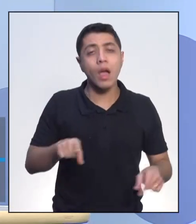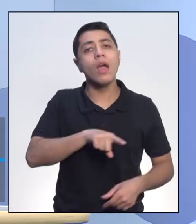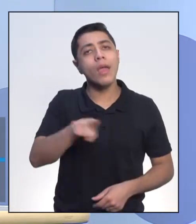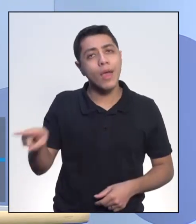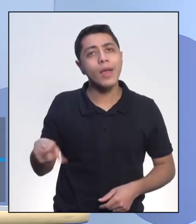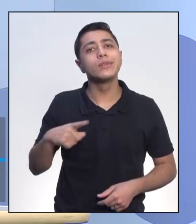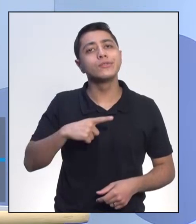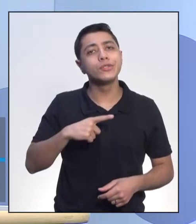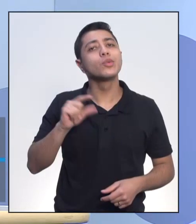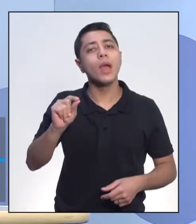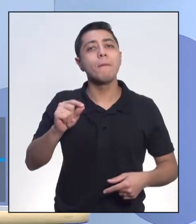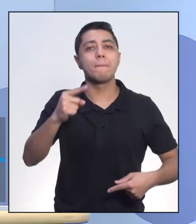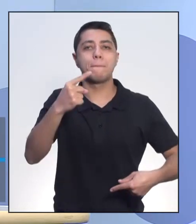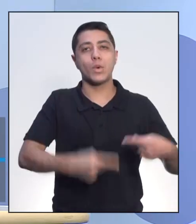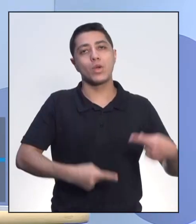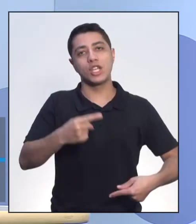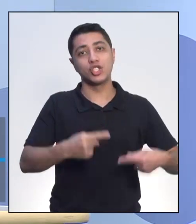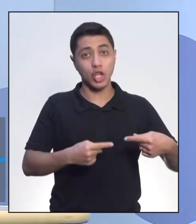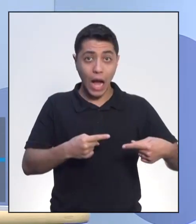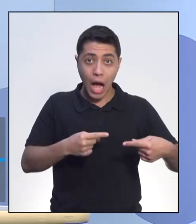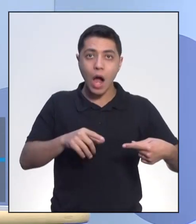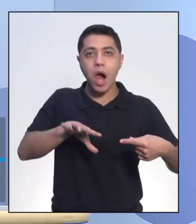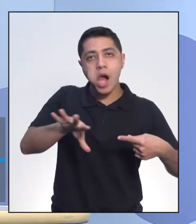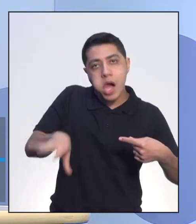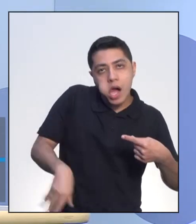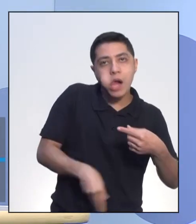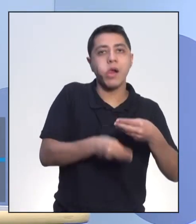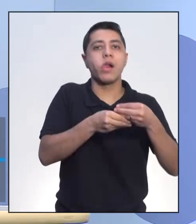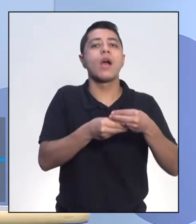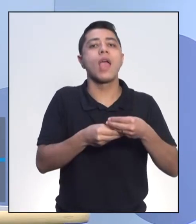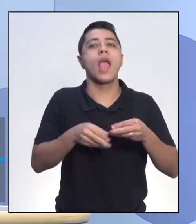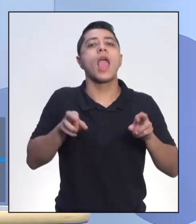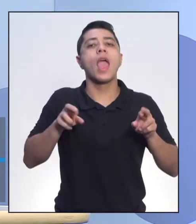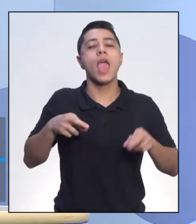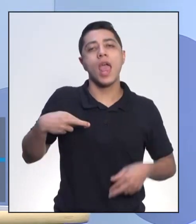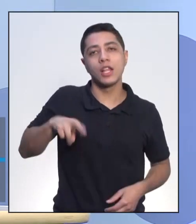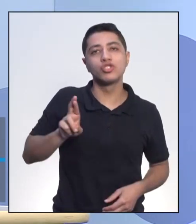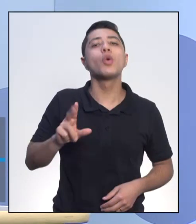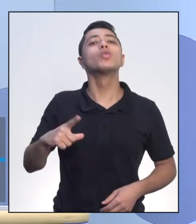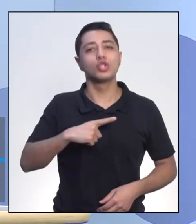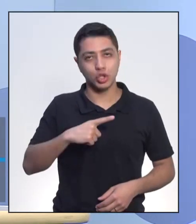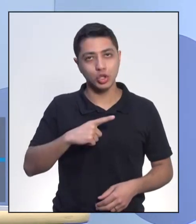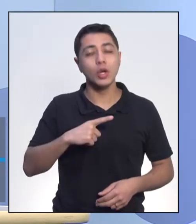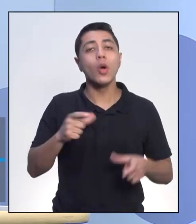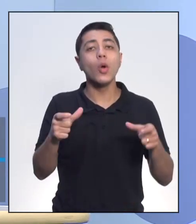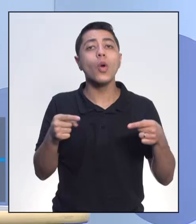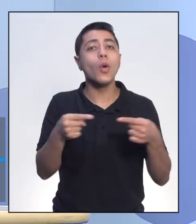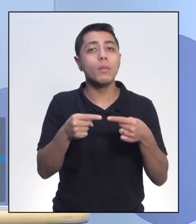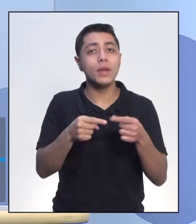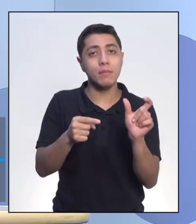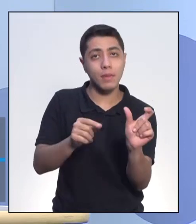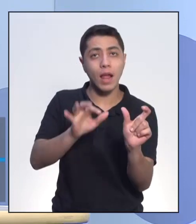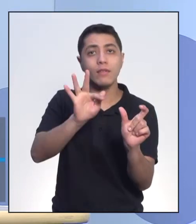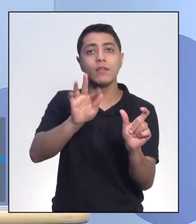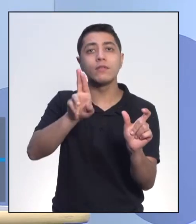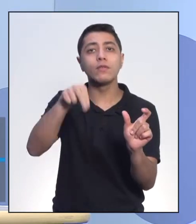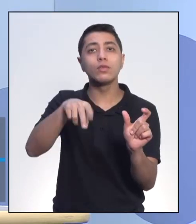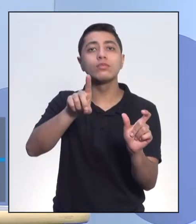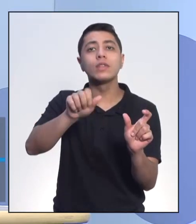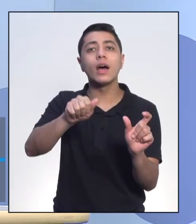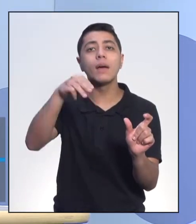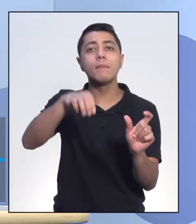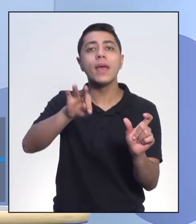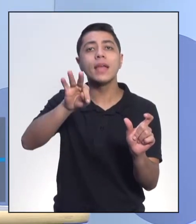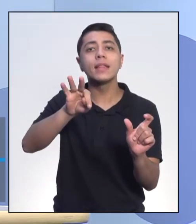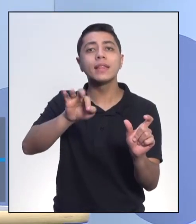constituição política, né? São estados que a gente chama de fundamentalistas, né? A religião, ela entra ali como uma espécie